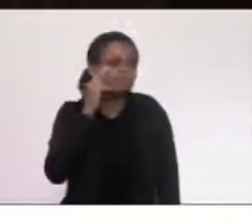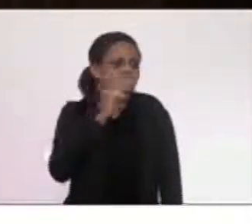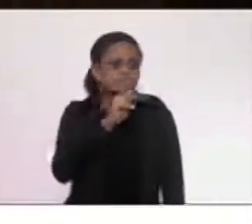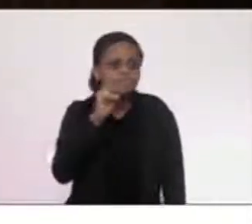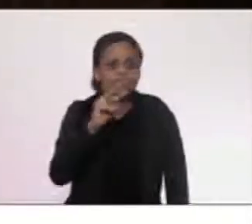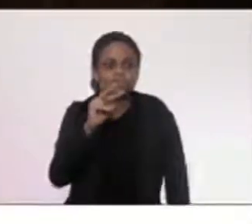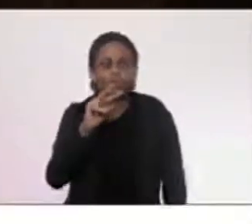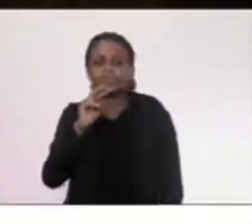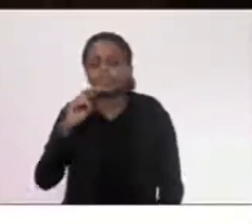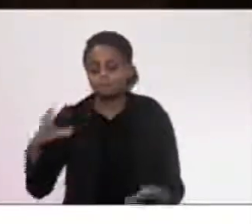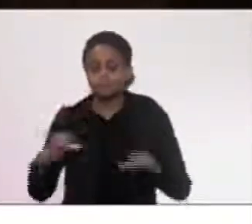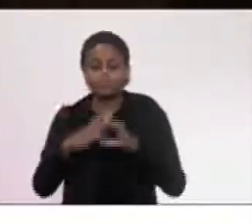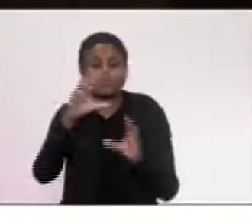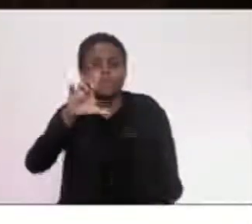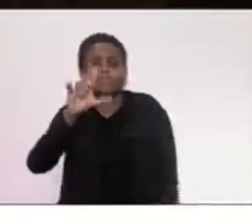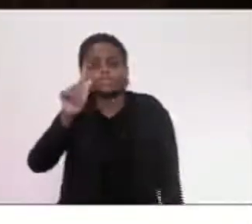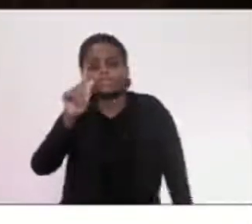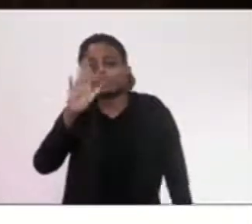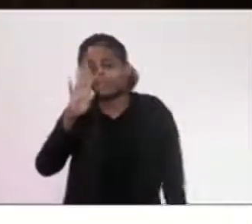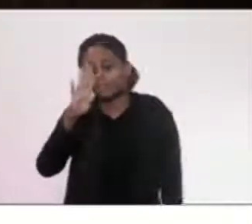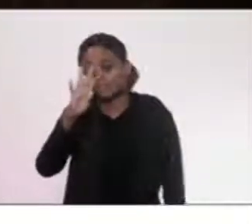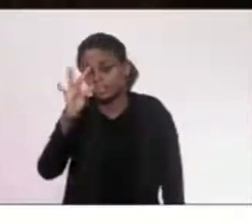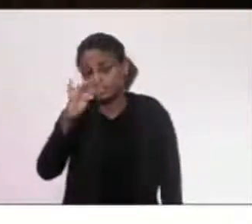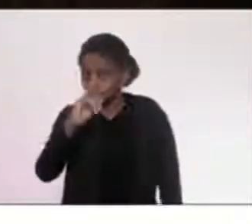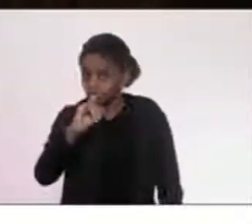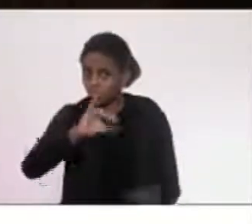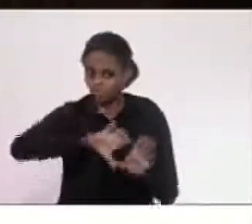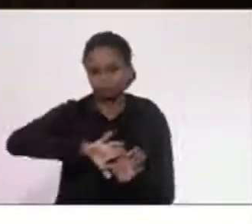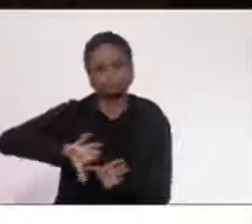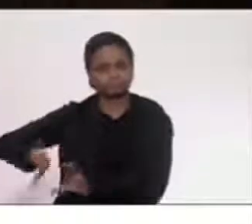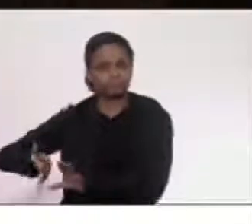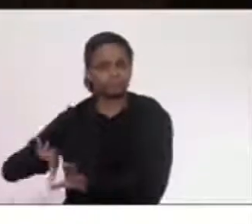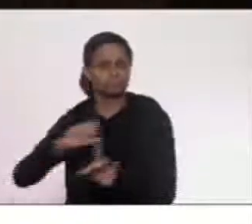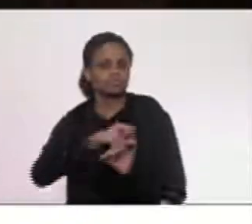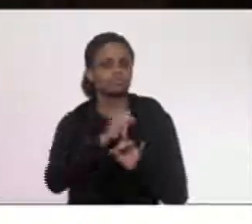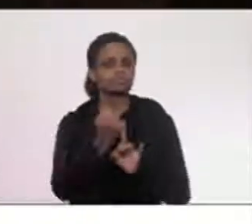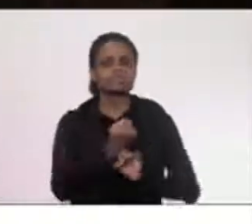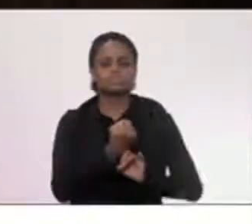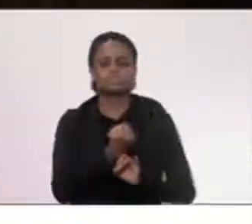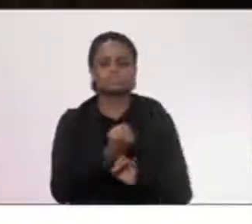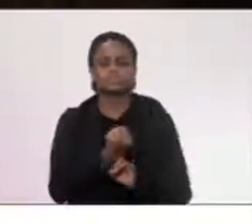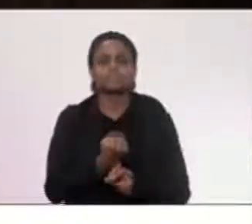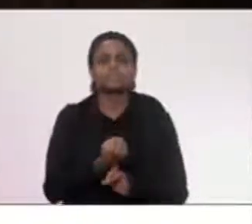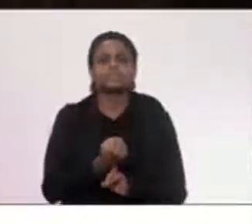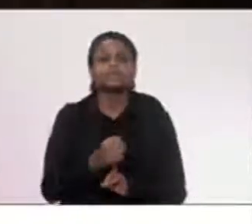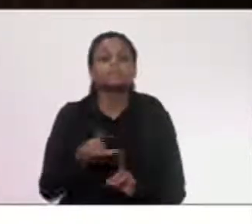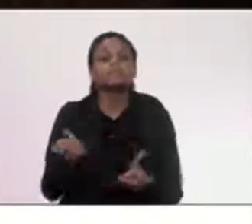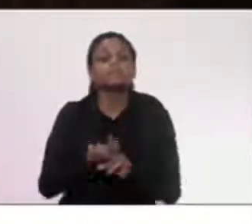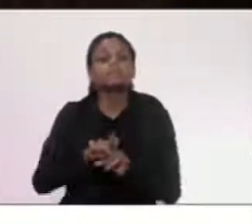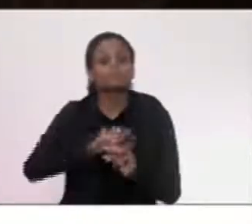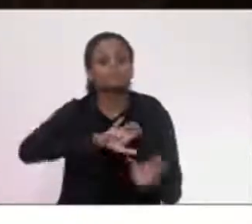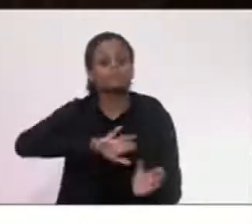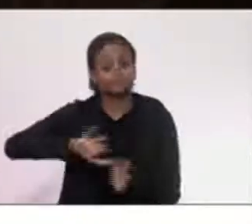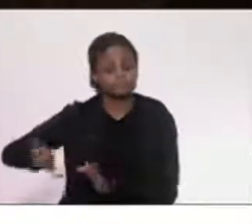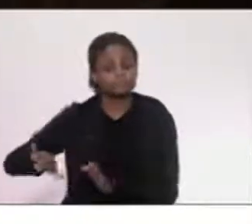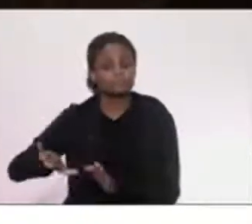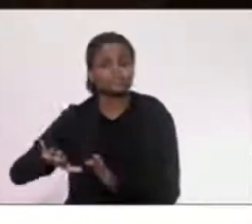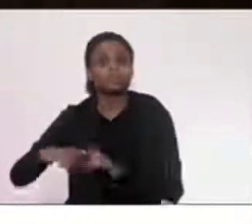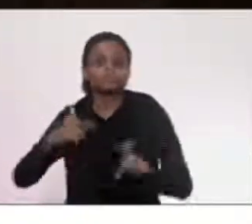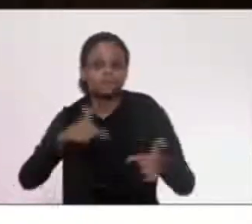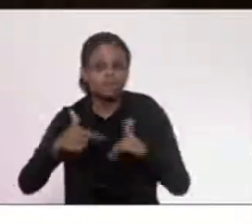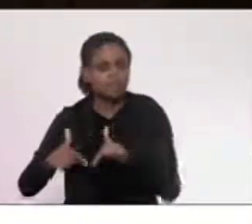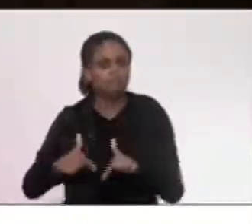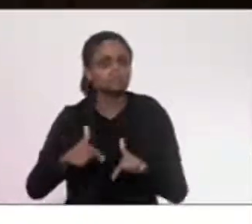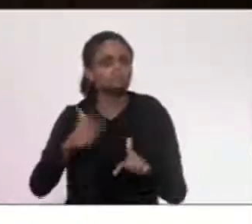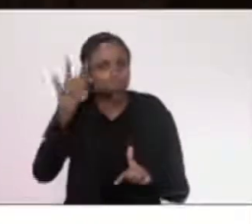população LGBTI sendo colocada à margem de uma sociedade de direitos, mas também à margem de um emprego